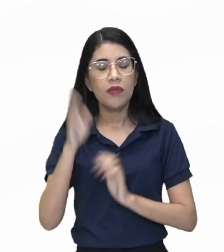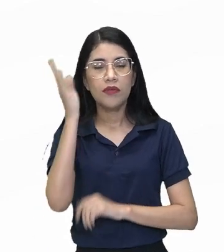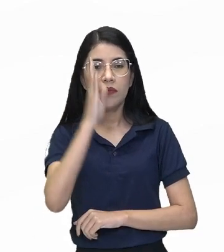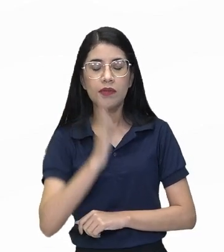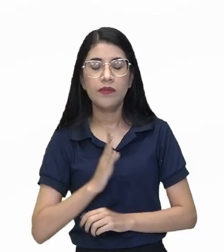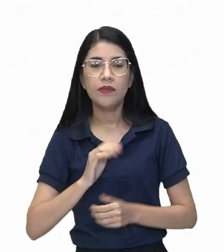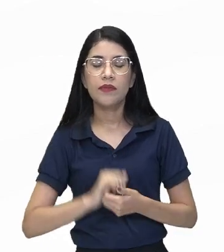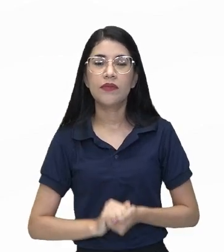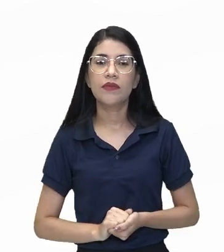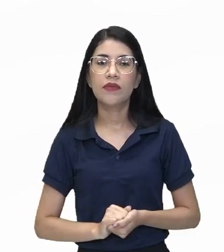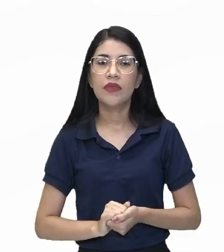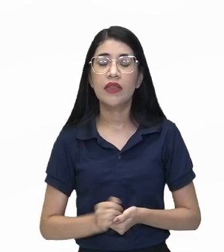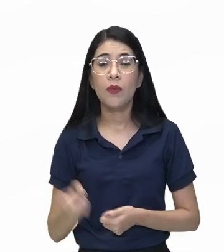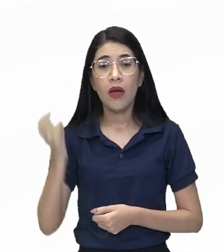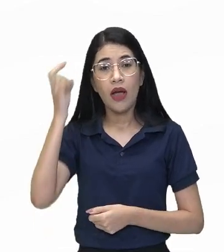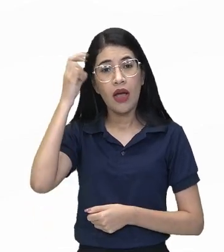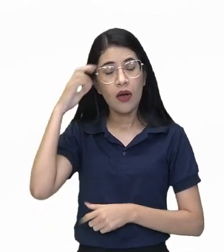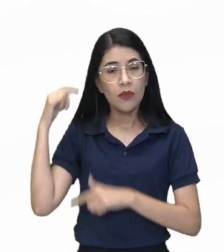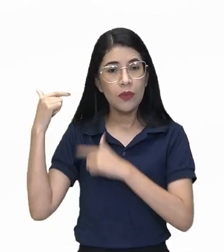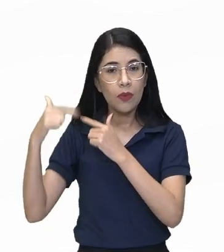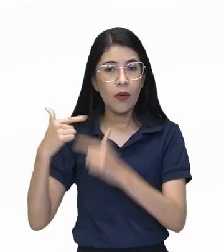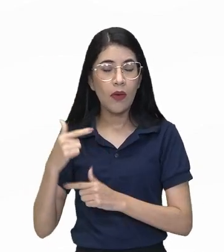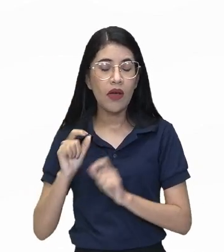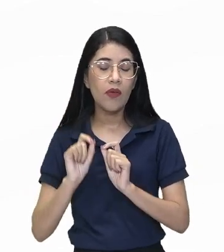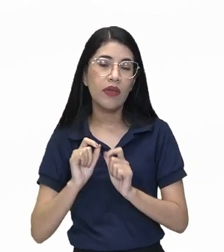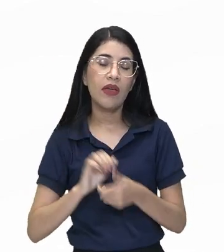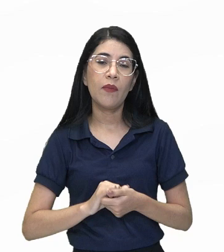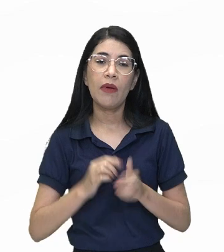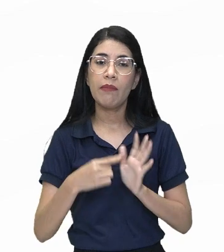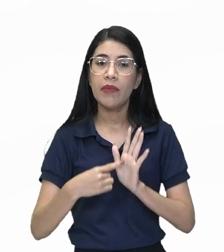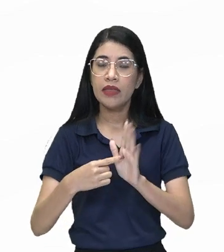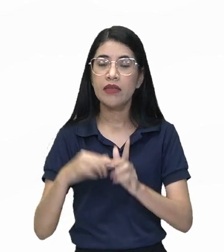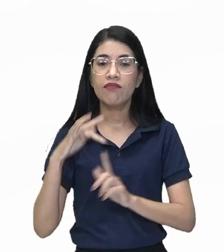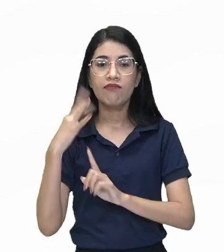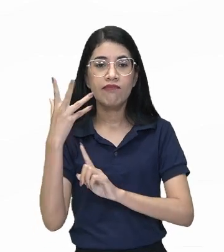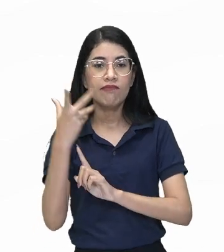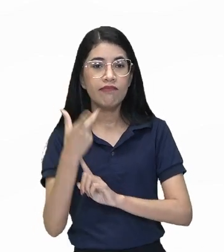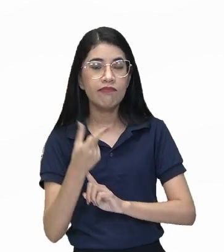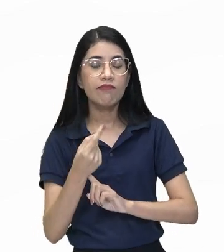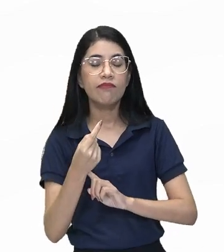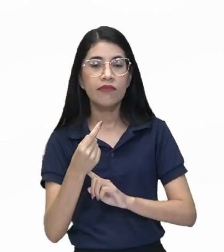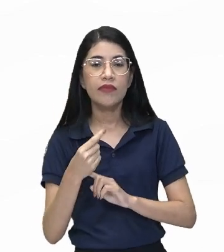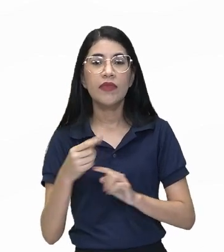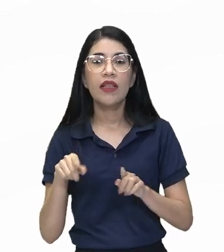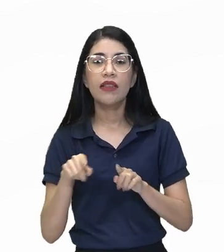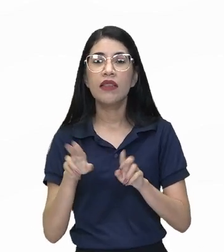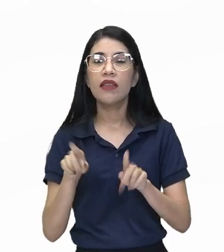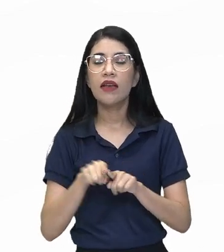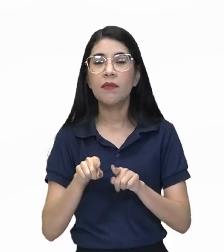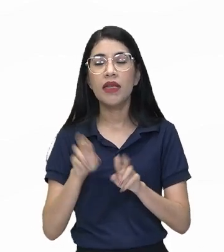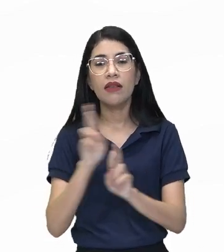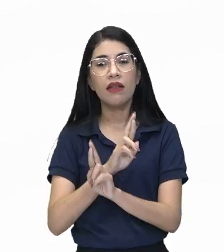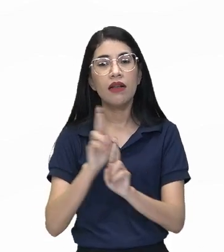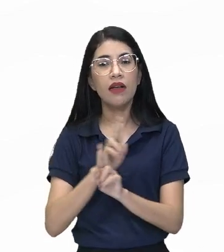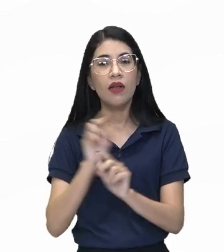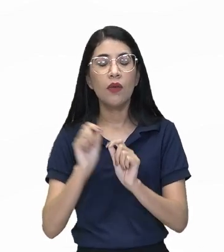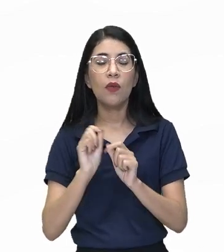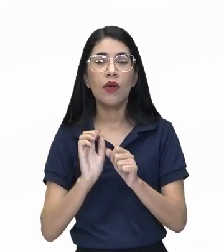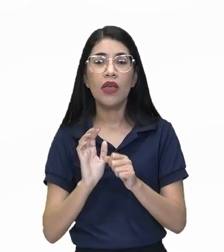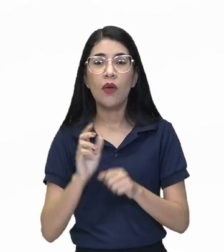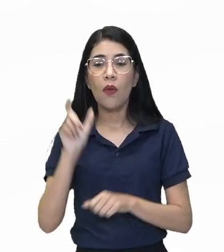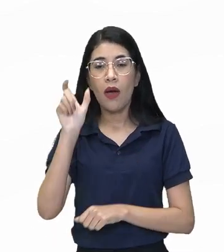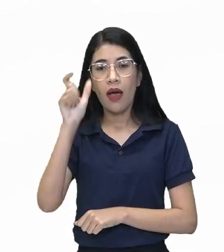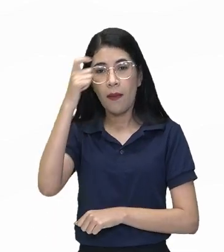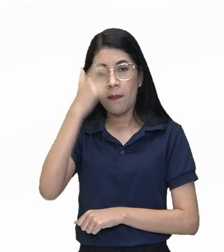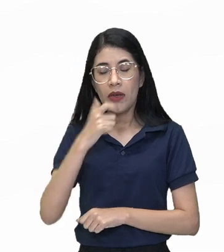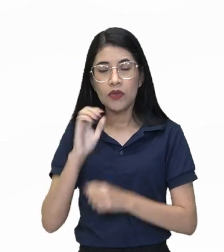A cultura popular é uma forma de manifestação cultural intrinsecamente relacionada ao anônimo,